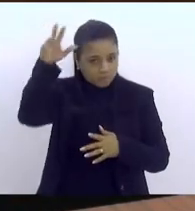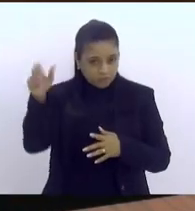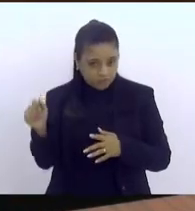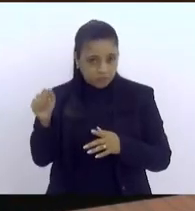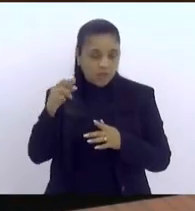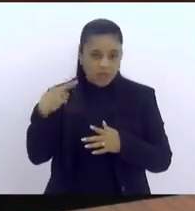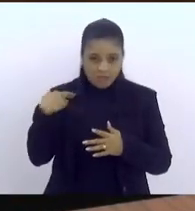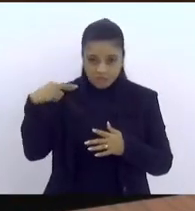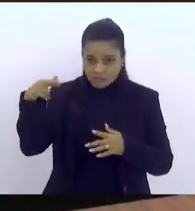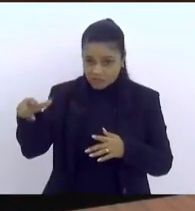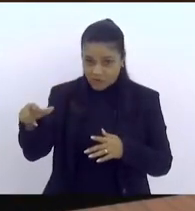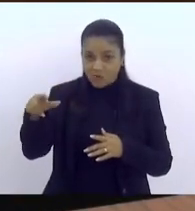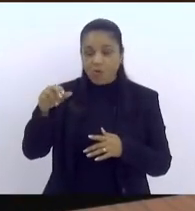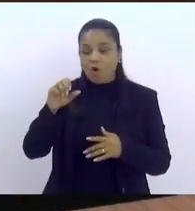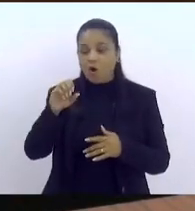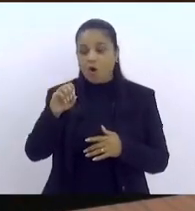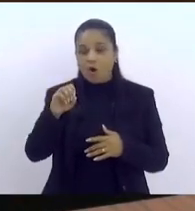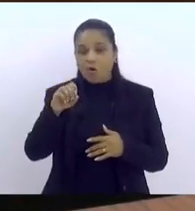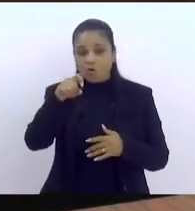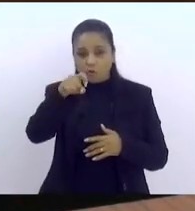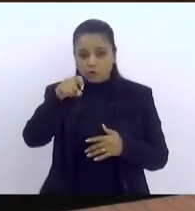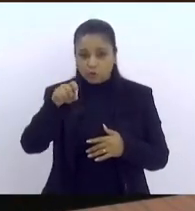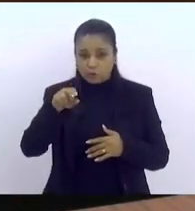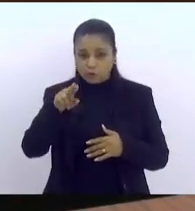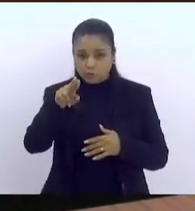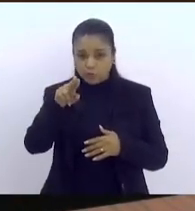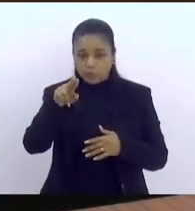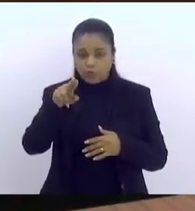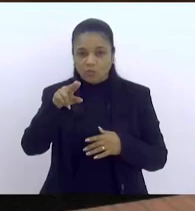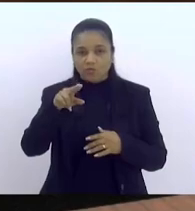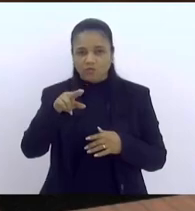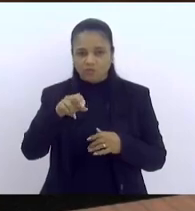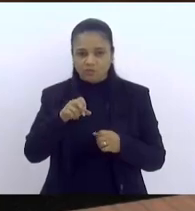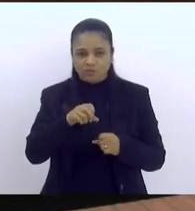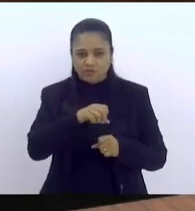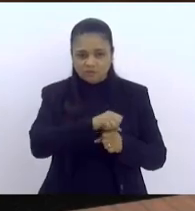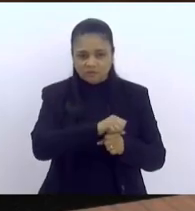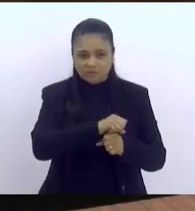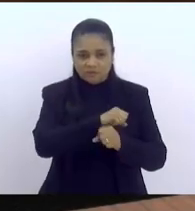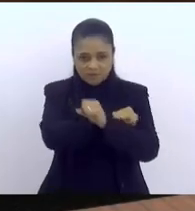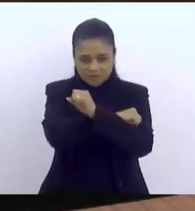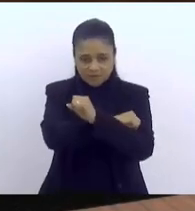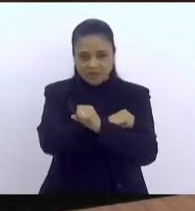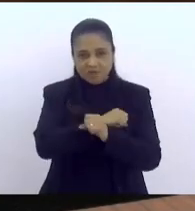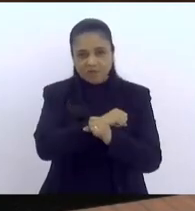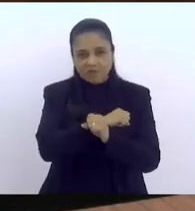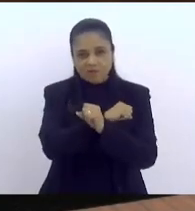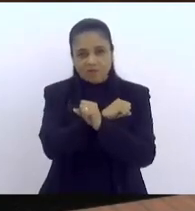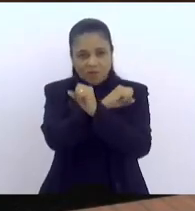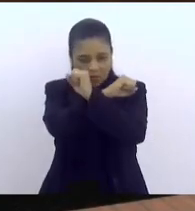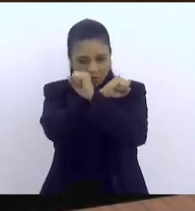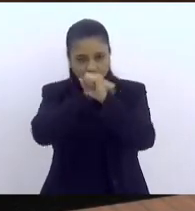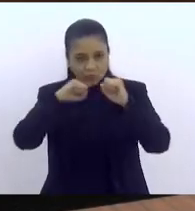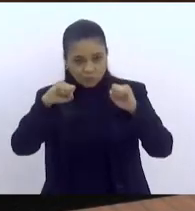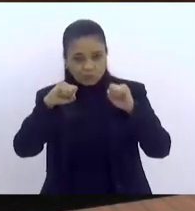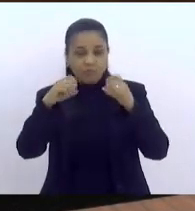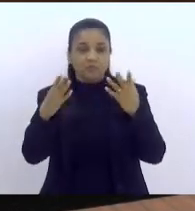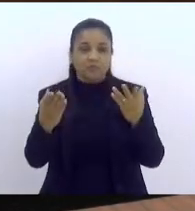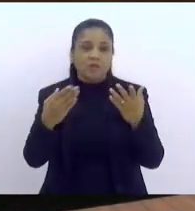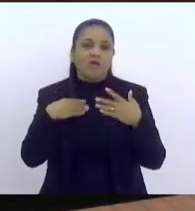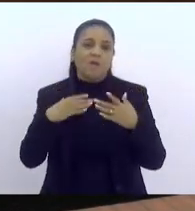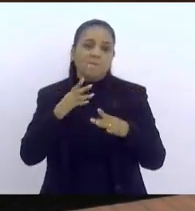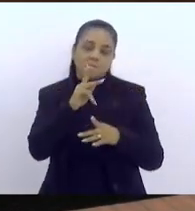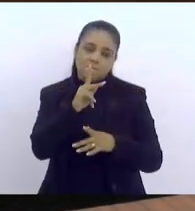liberdade religiosa, o combate ao racismo religioso, Laroê Exu. Laroê Exu. Que abra os nossos caminhos sempre com muita paz e amor. E as